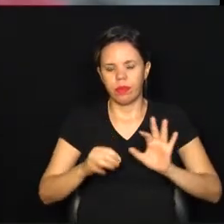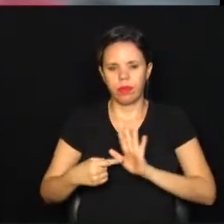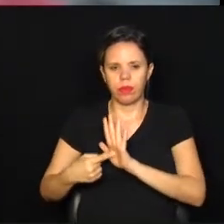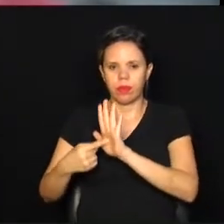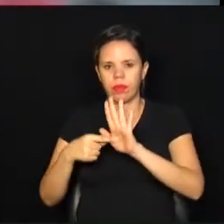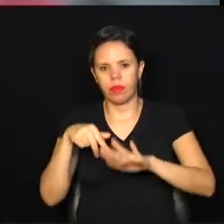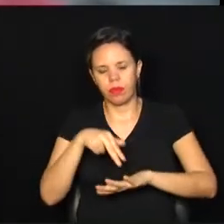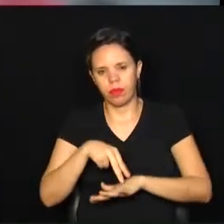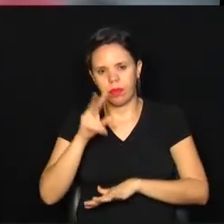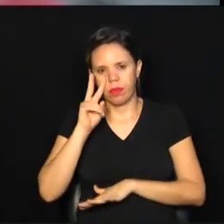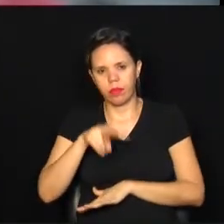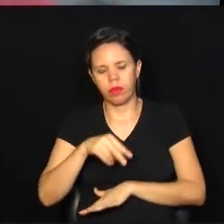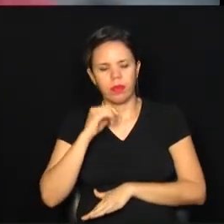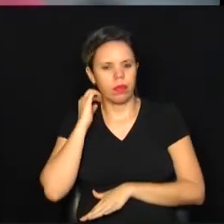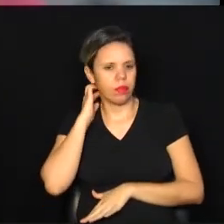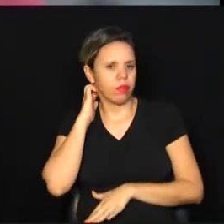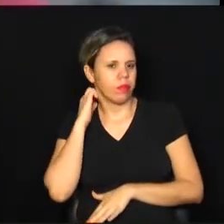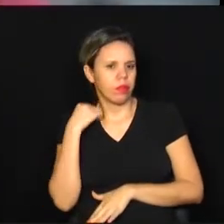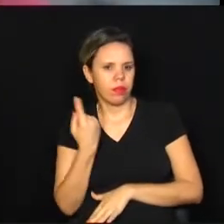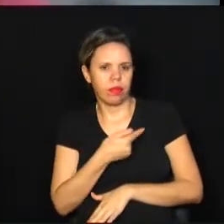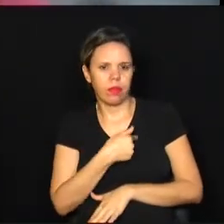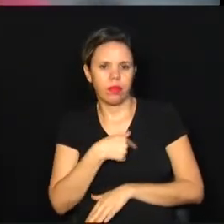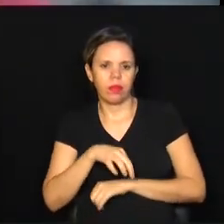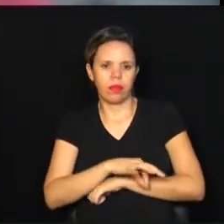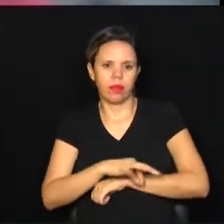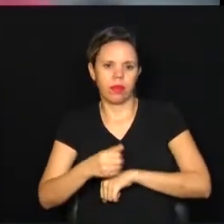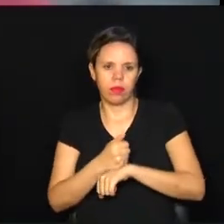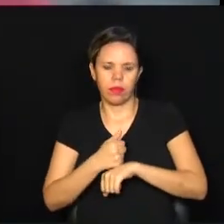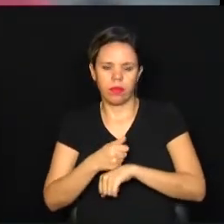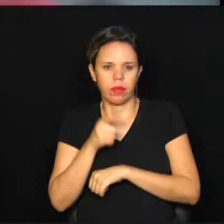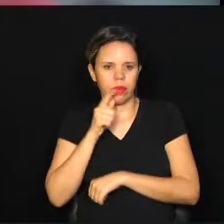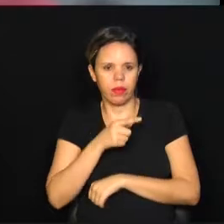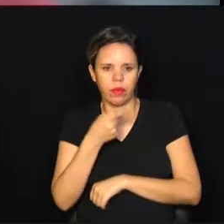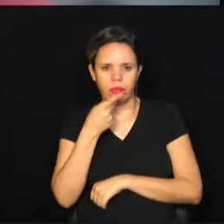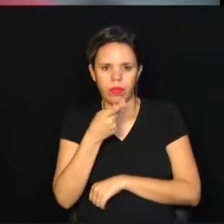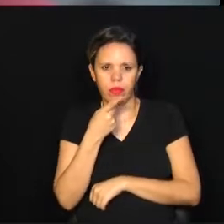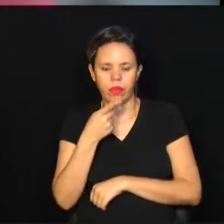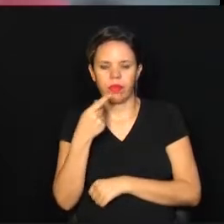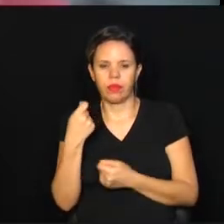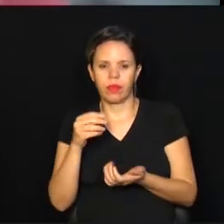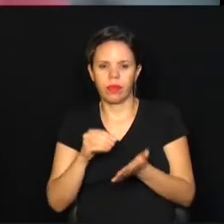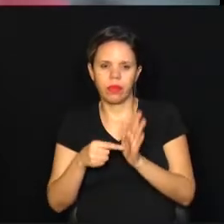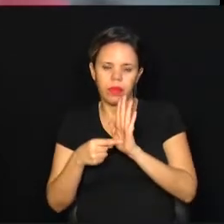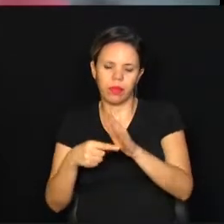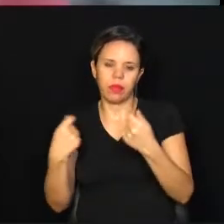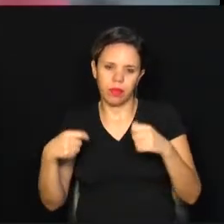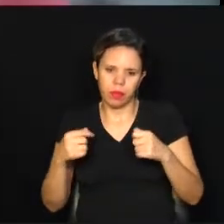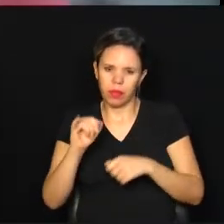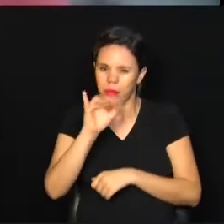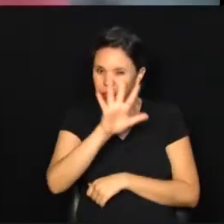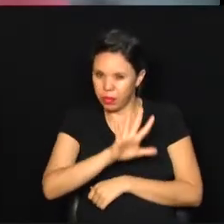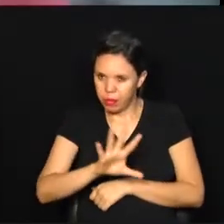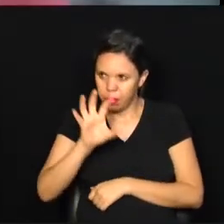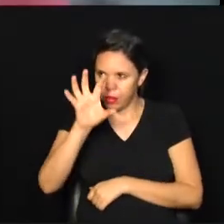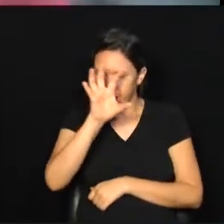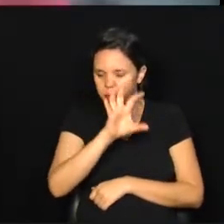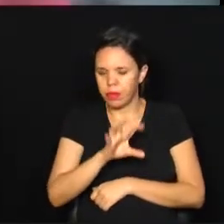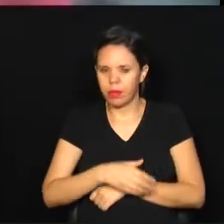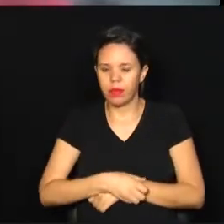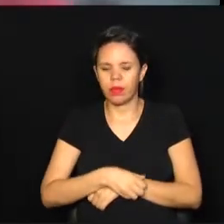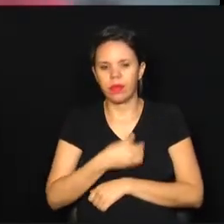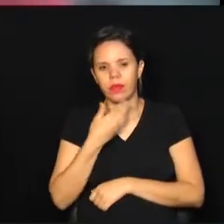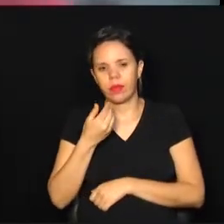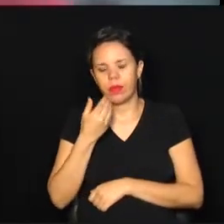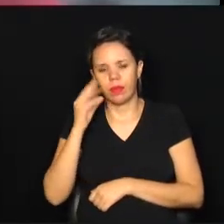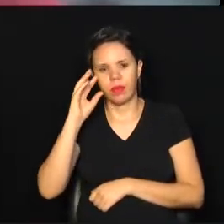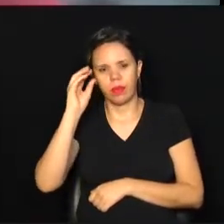apresentação. A gente, né, nós arquitetos e urbanistas, a gente não consegue falar sem mapa, sem imagem, e fica mais fácil também de